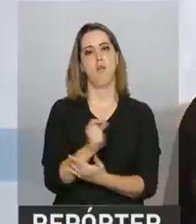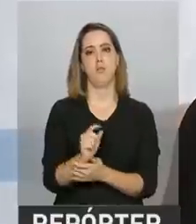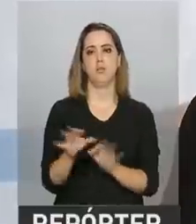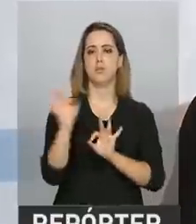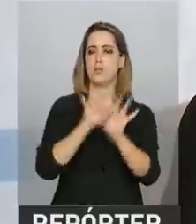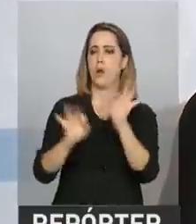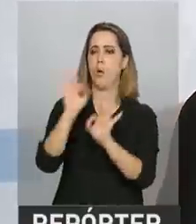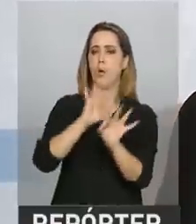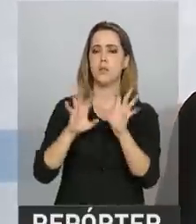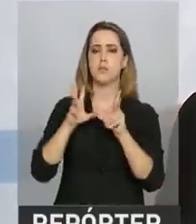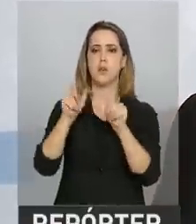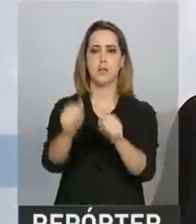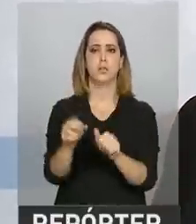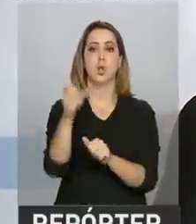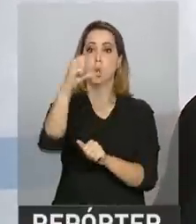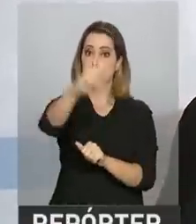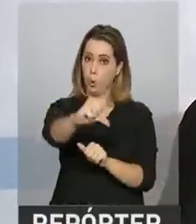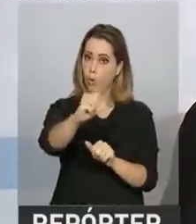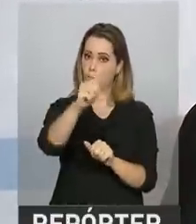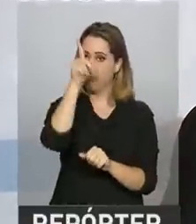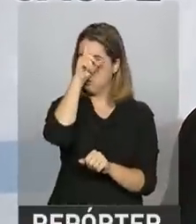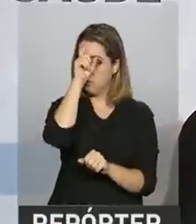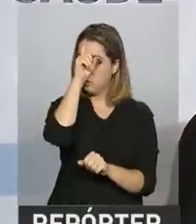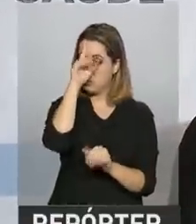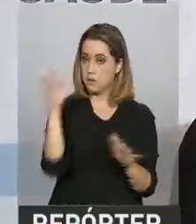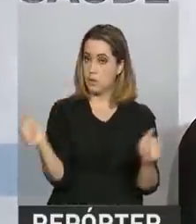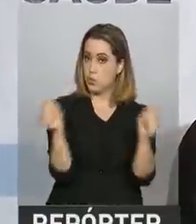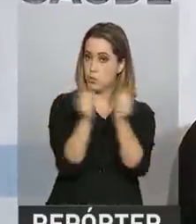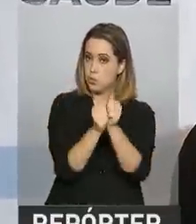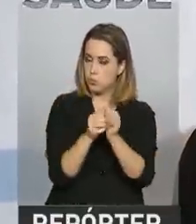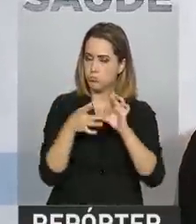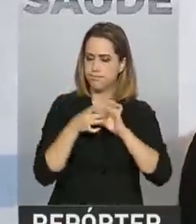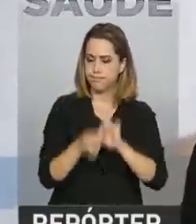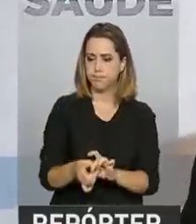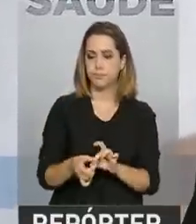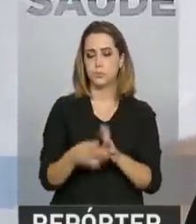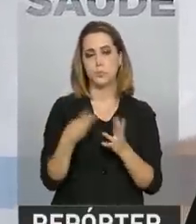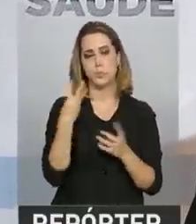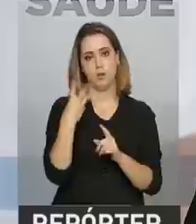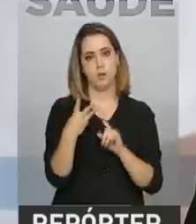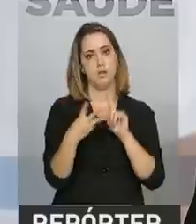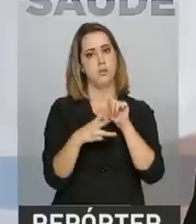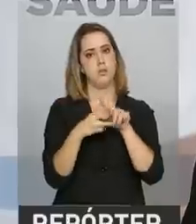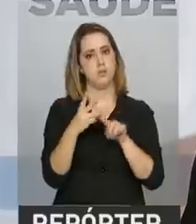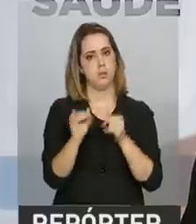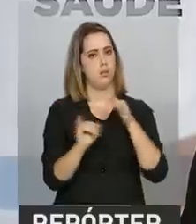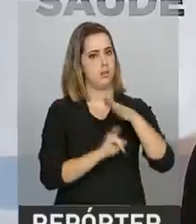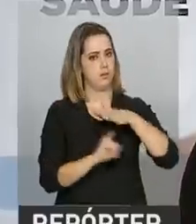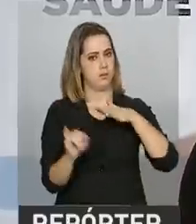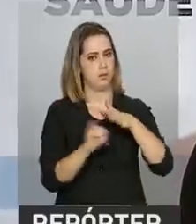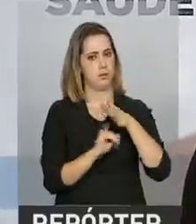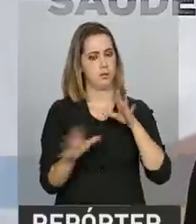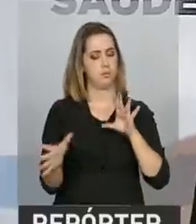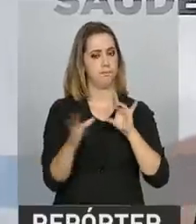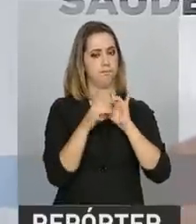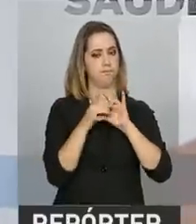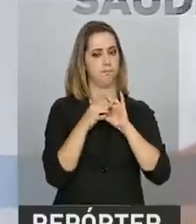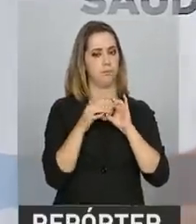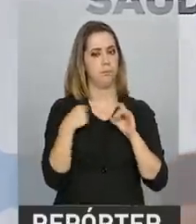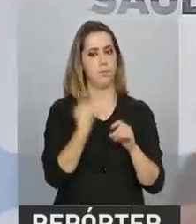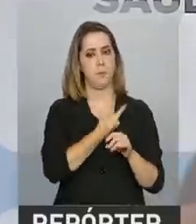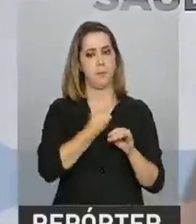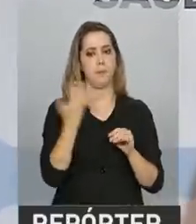os nossos 9 hospitais federais, 6 hospitais e 3 institutos, e numa parceria que